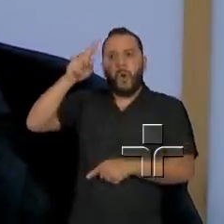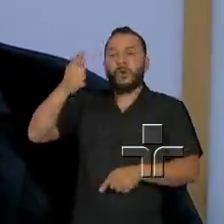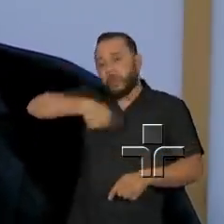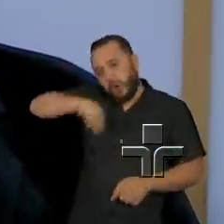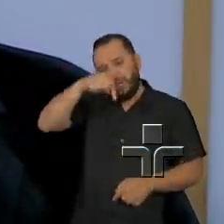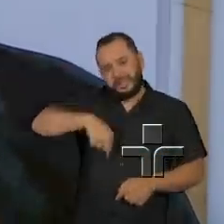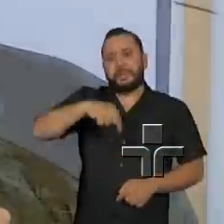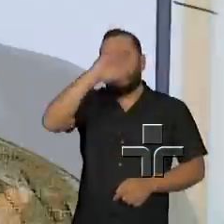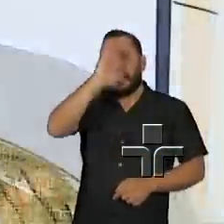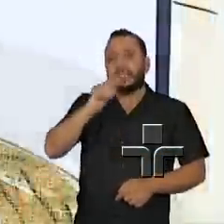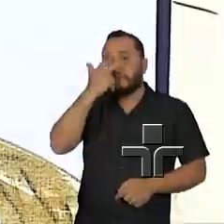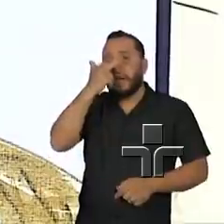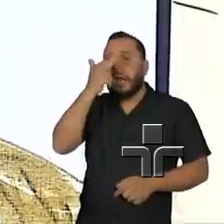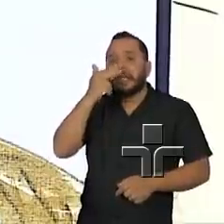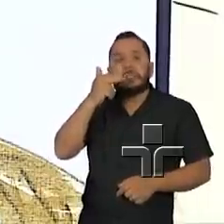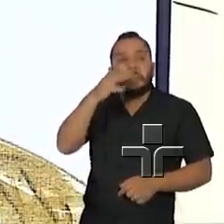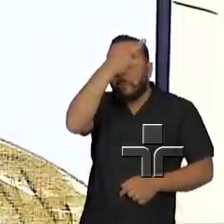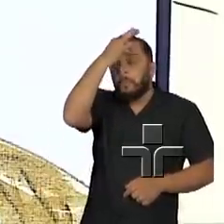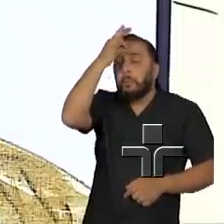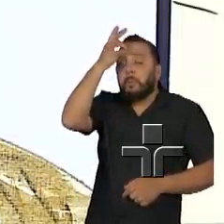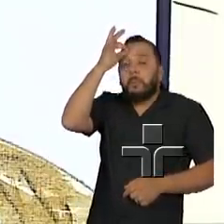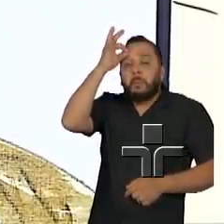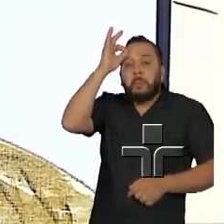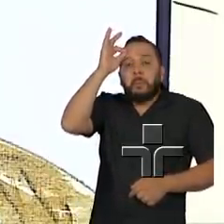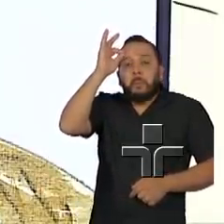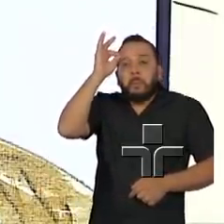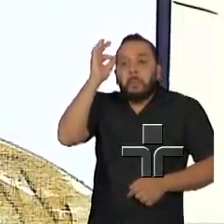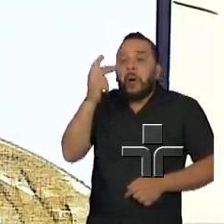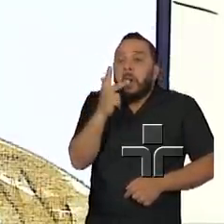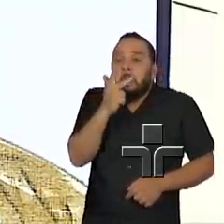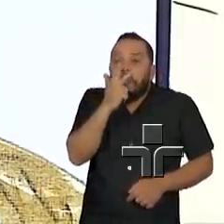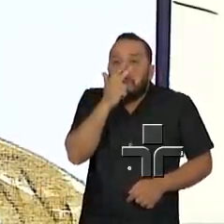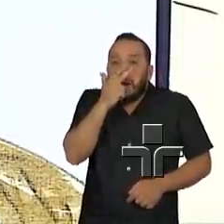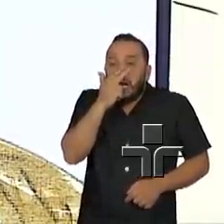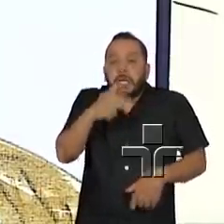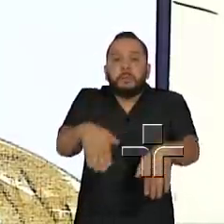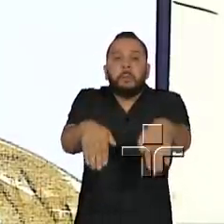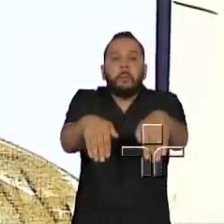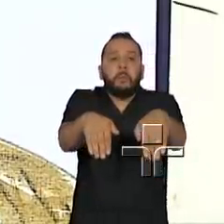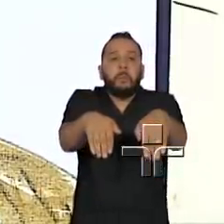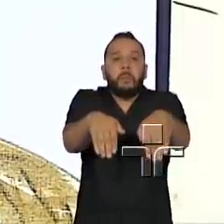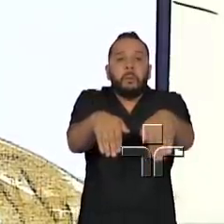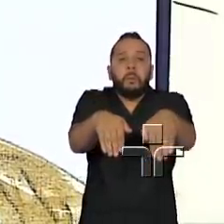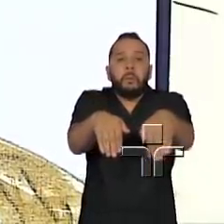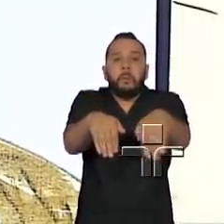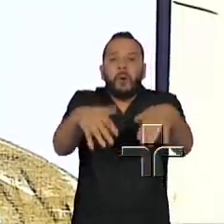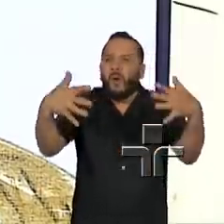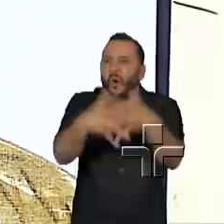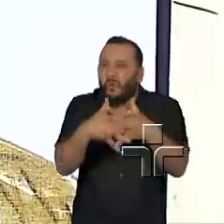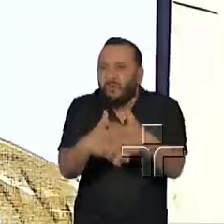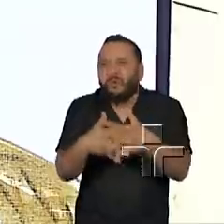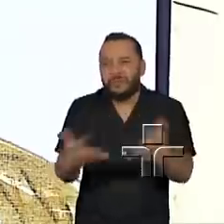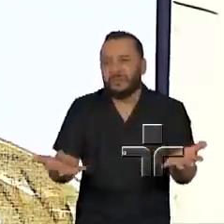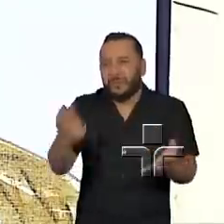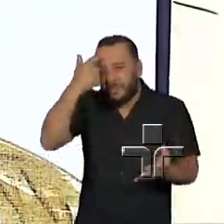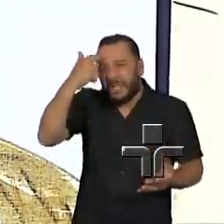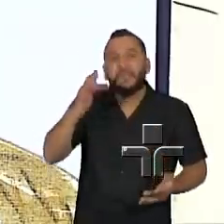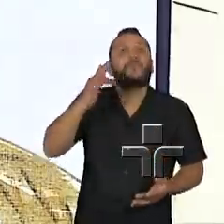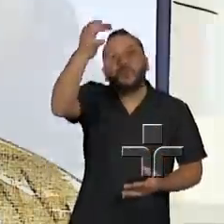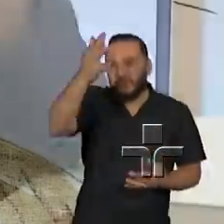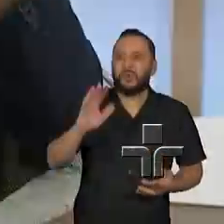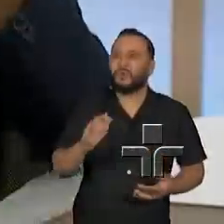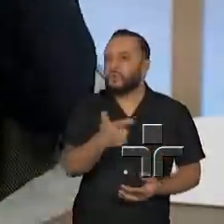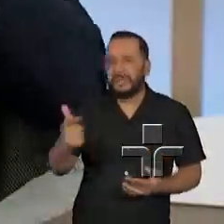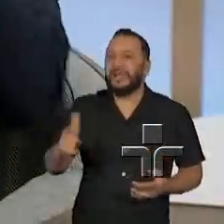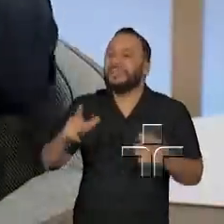A gente está como que hipnotizado, como que hackeado, está todo mundo confuso, e com a sensação de que não há futuro possível.